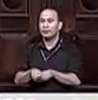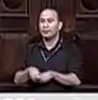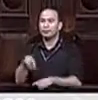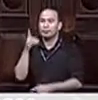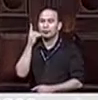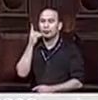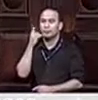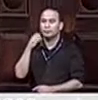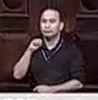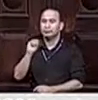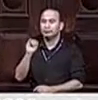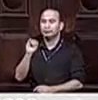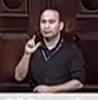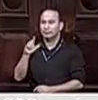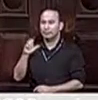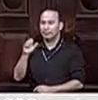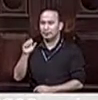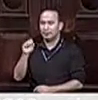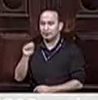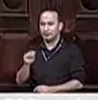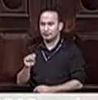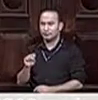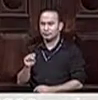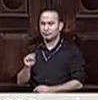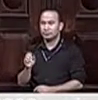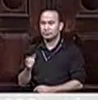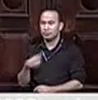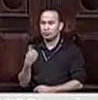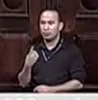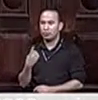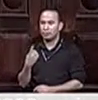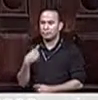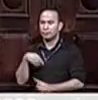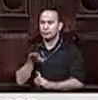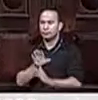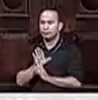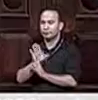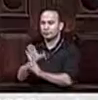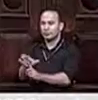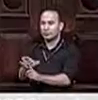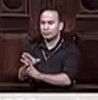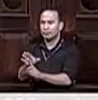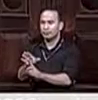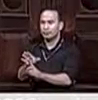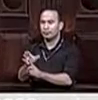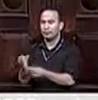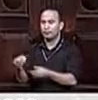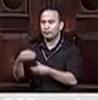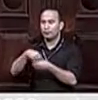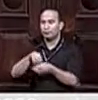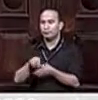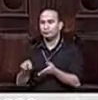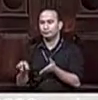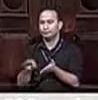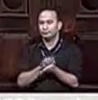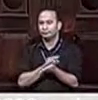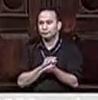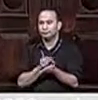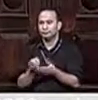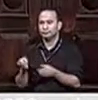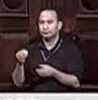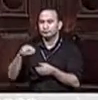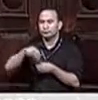Bento, nós apresentamos um voto escrito pela rejeição das contas.